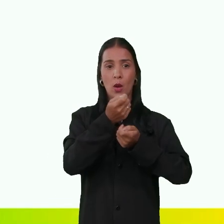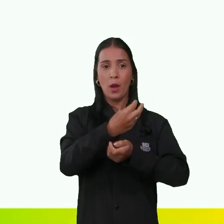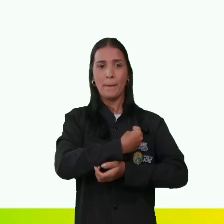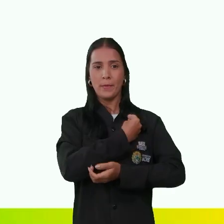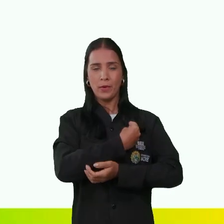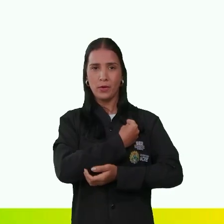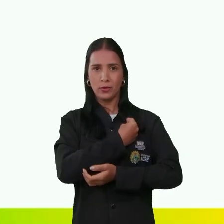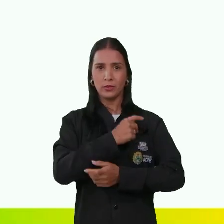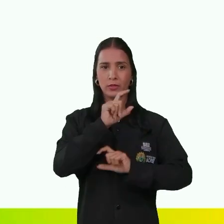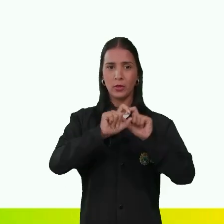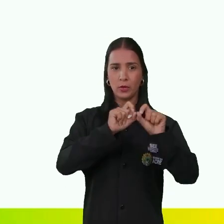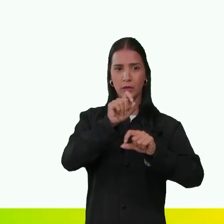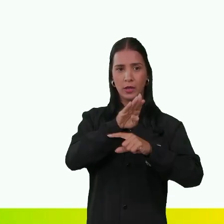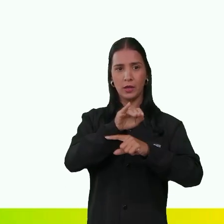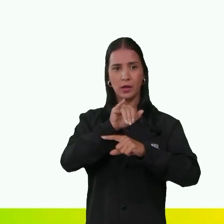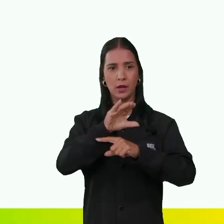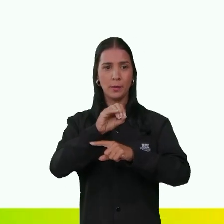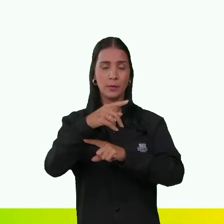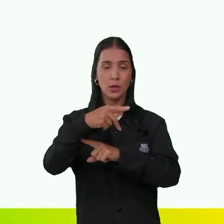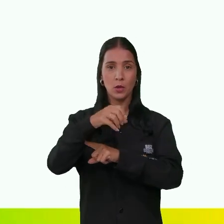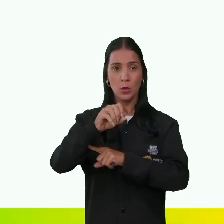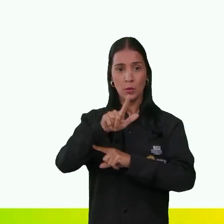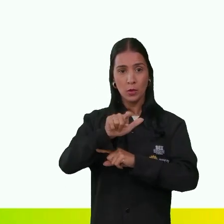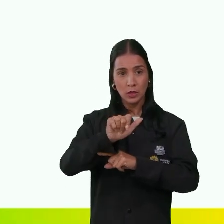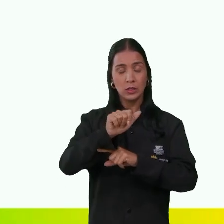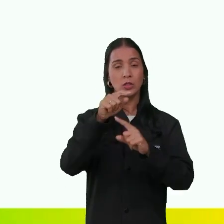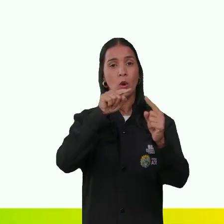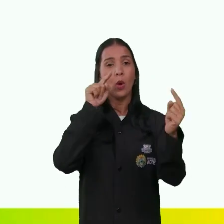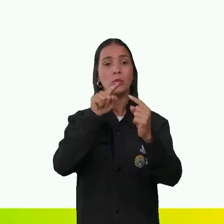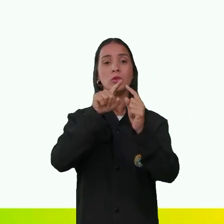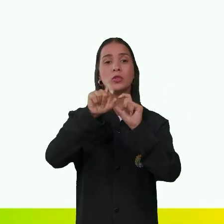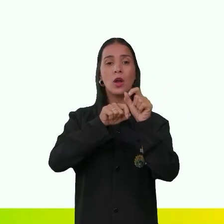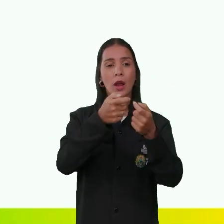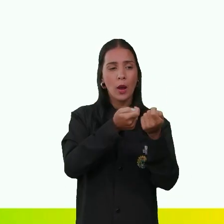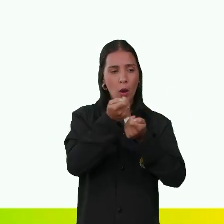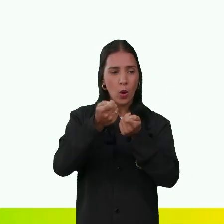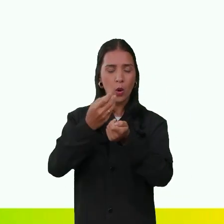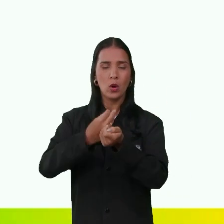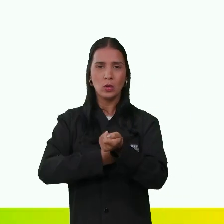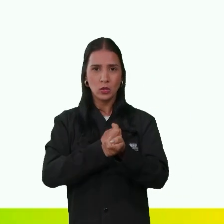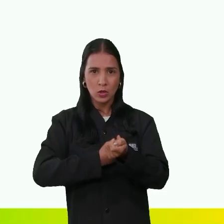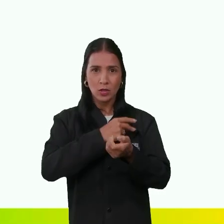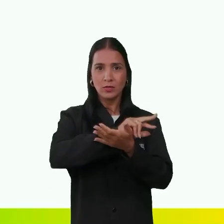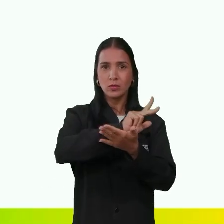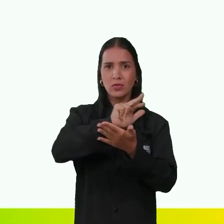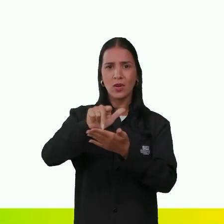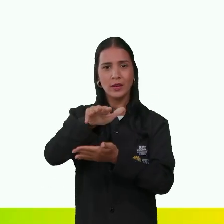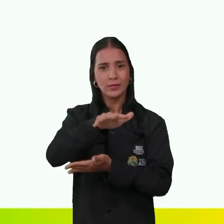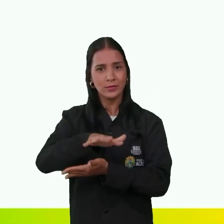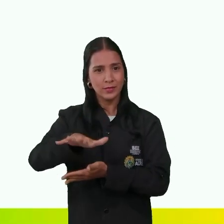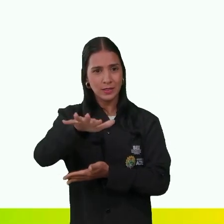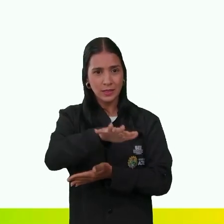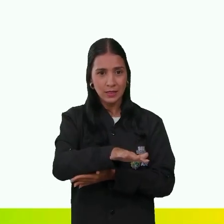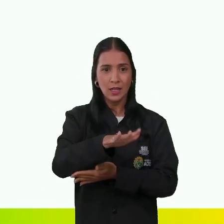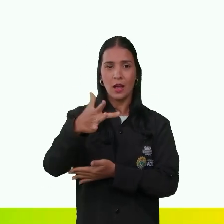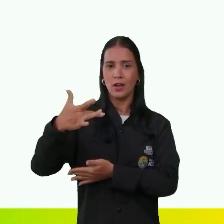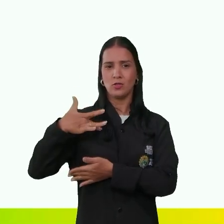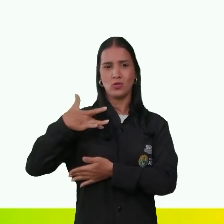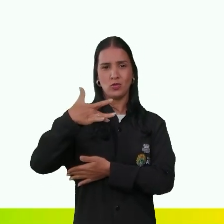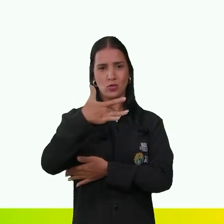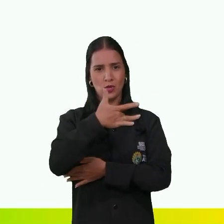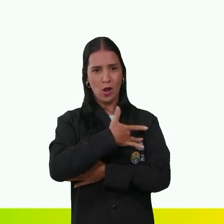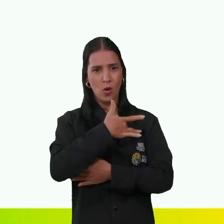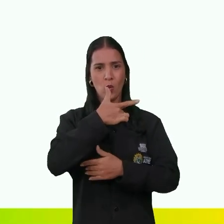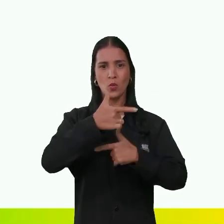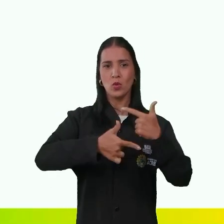a biopolítica busca controlar a vida em suas diversas dimensões, desde a saúde e